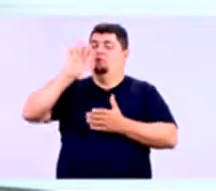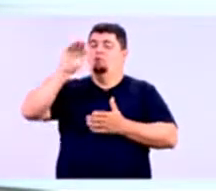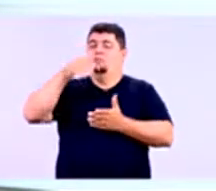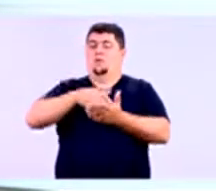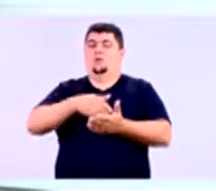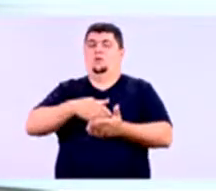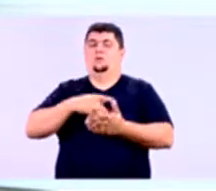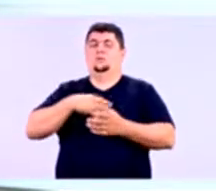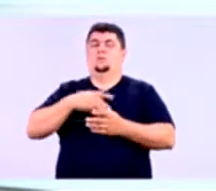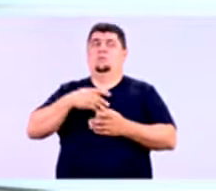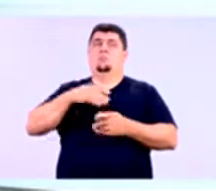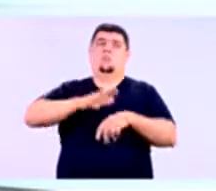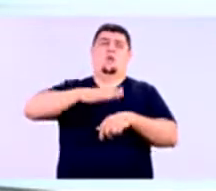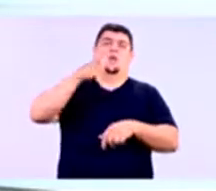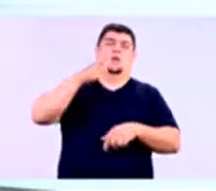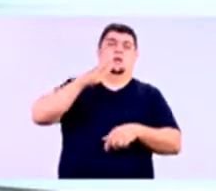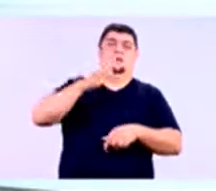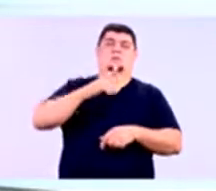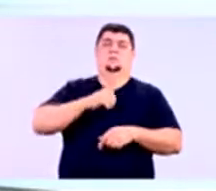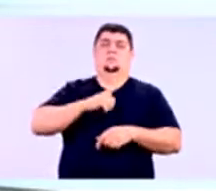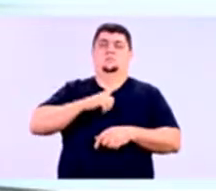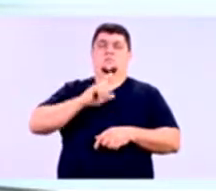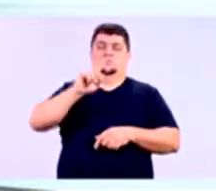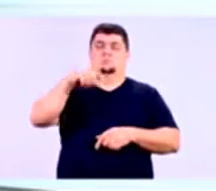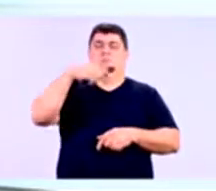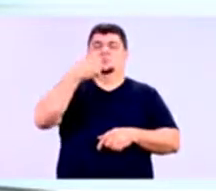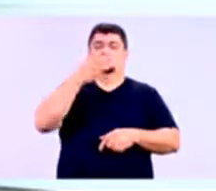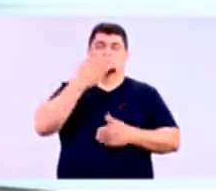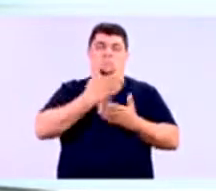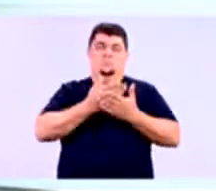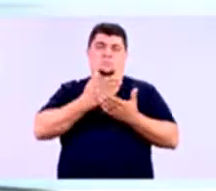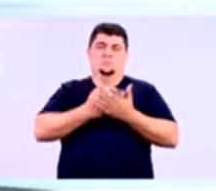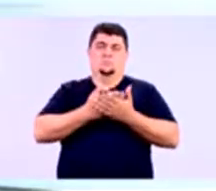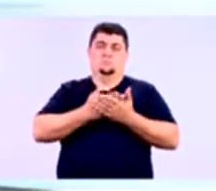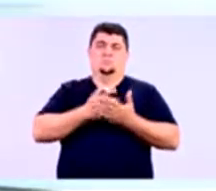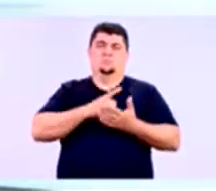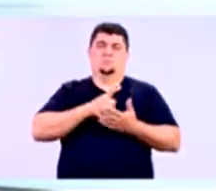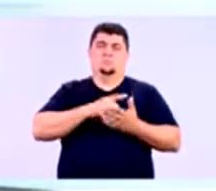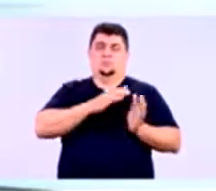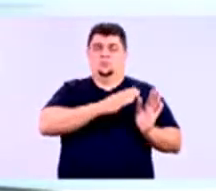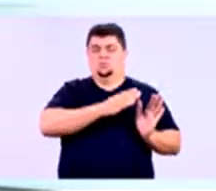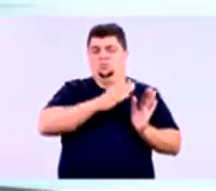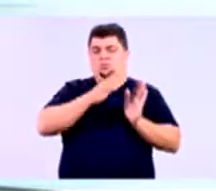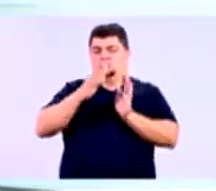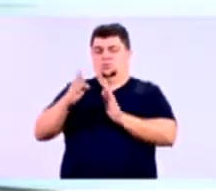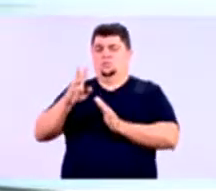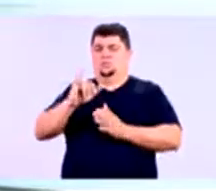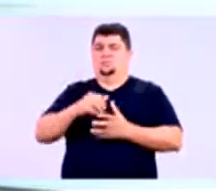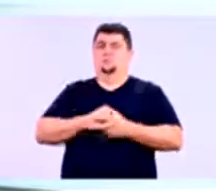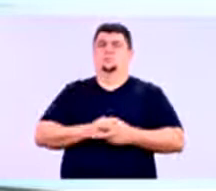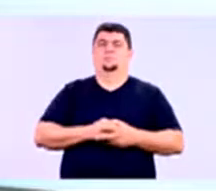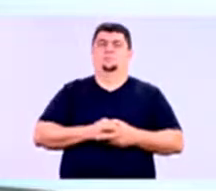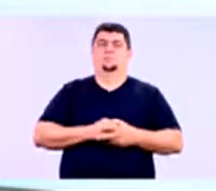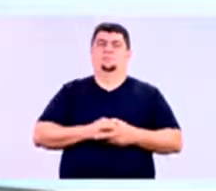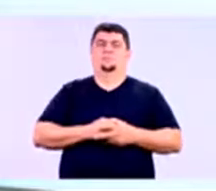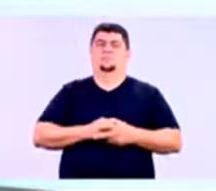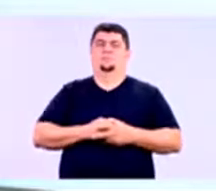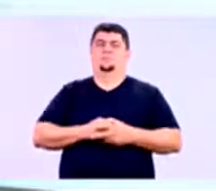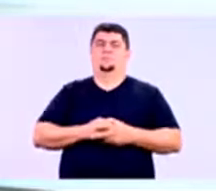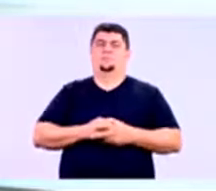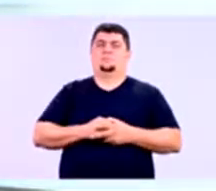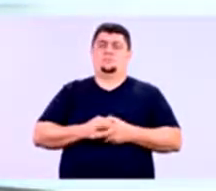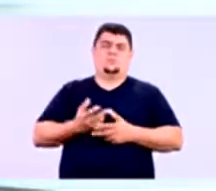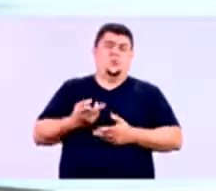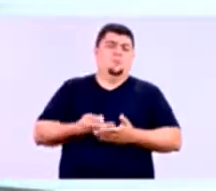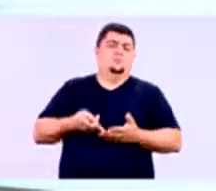de um pagamento? A gente vai ver na frente que é a série de pagamento, certo? E aí o contrário